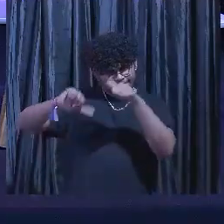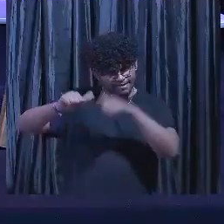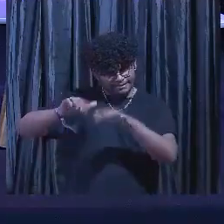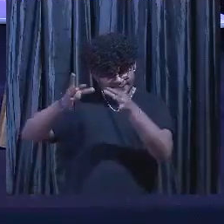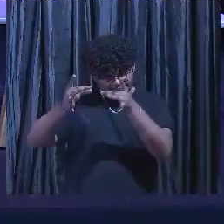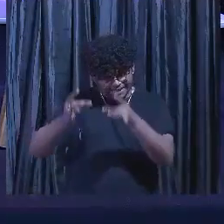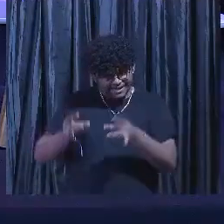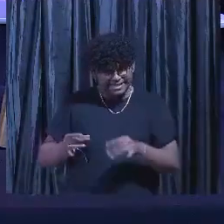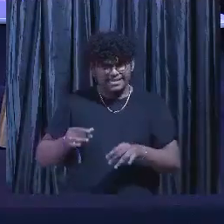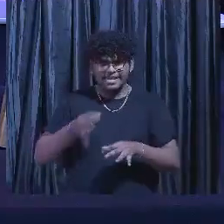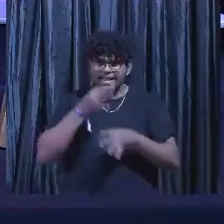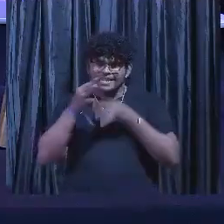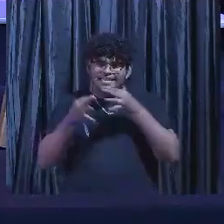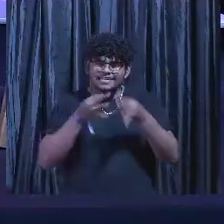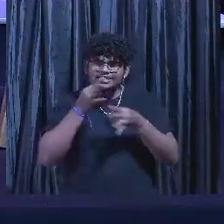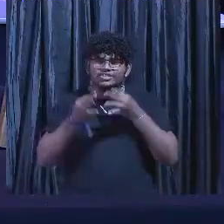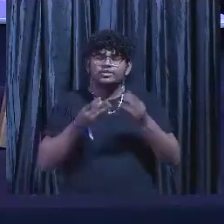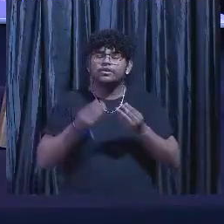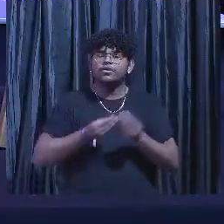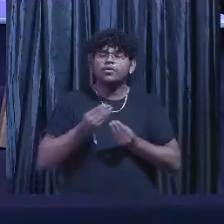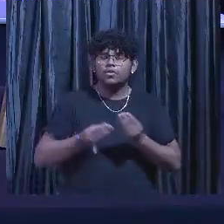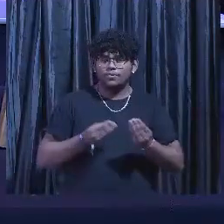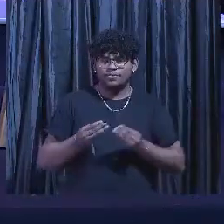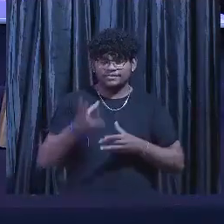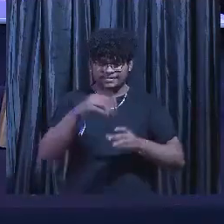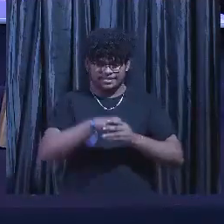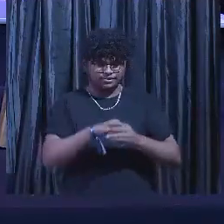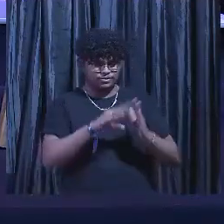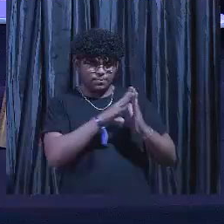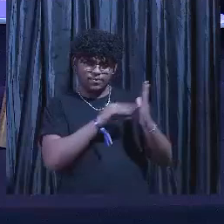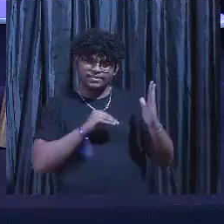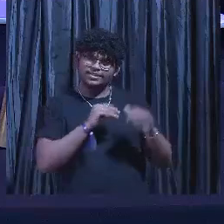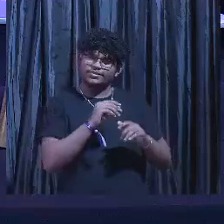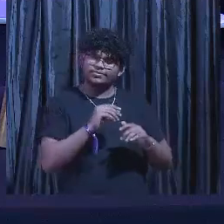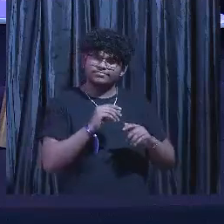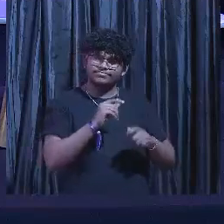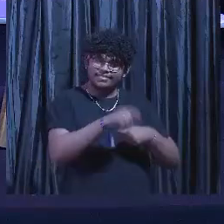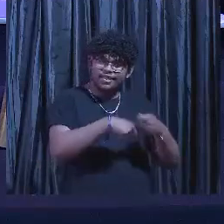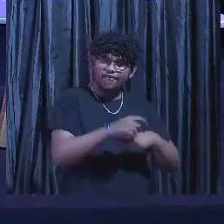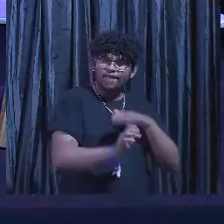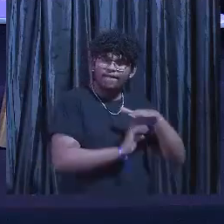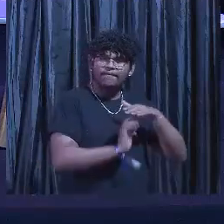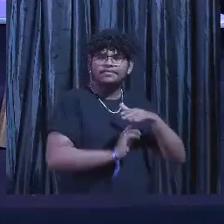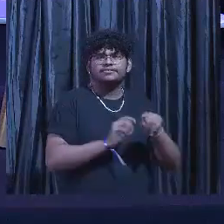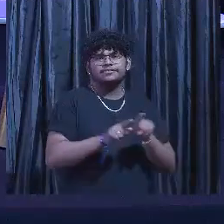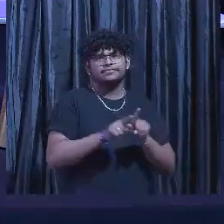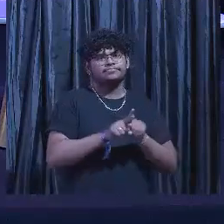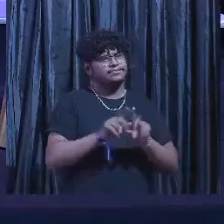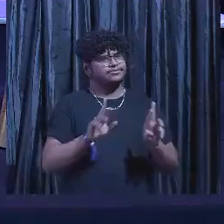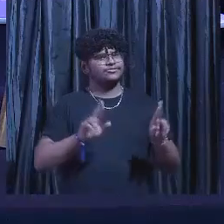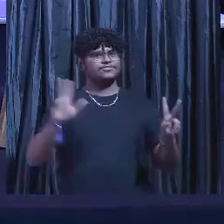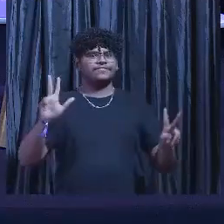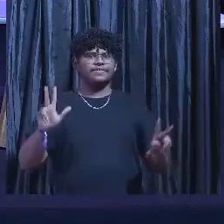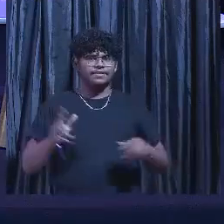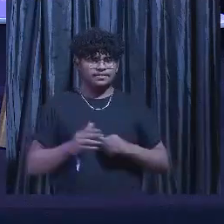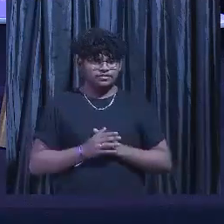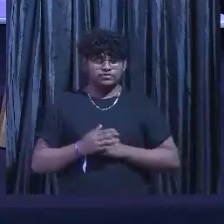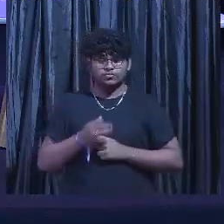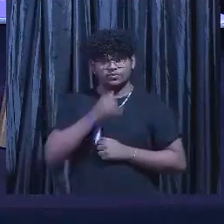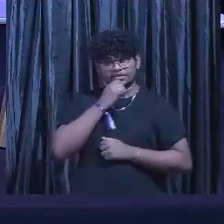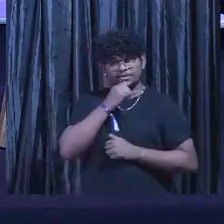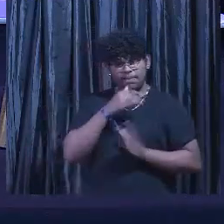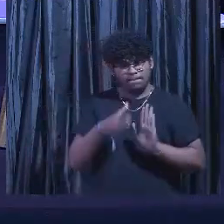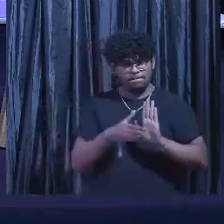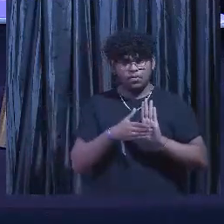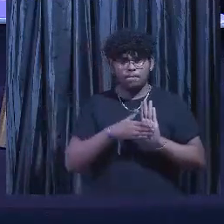estratégia, até para você pensar no seu modelo de negócio, faz total sentido. Porque essas iniciativas de quebrada, como a nossa, elas são